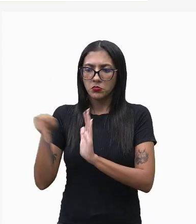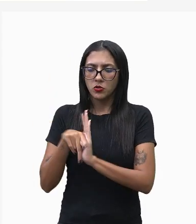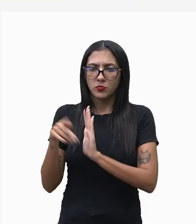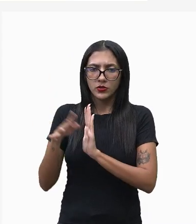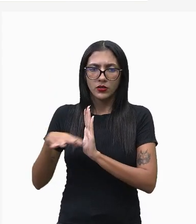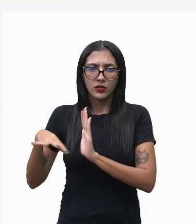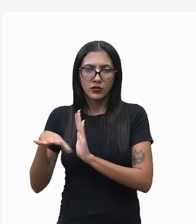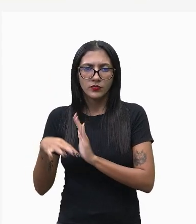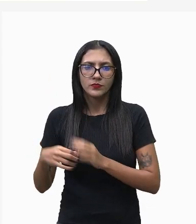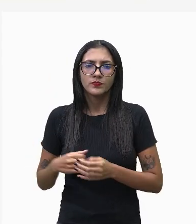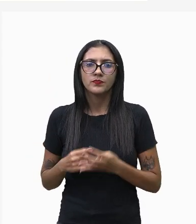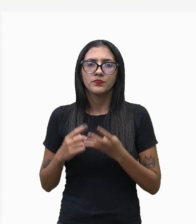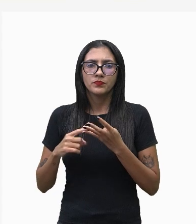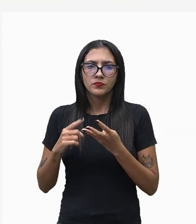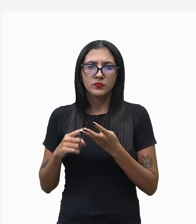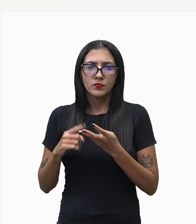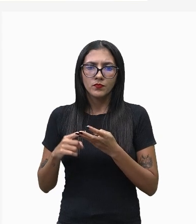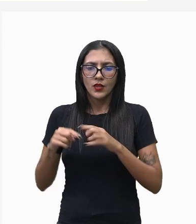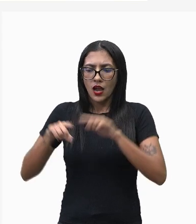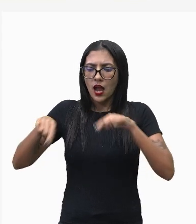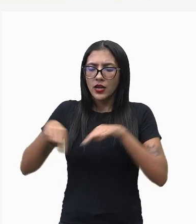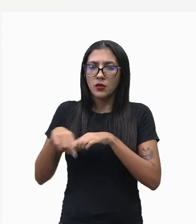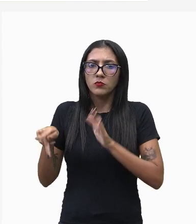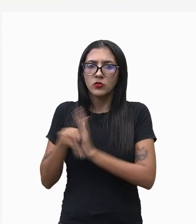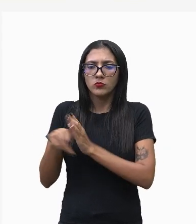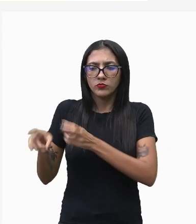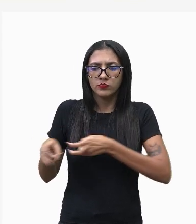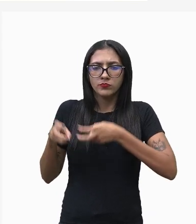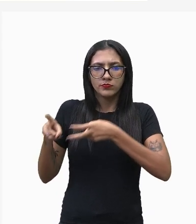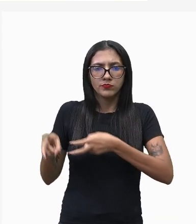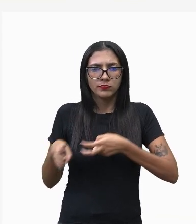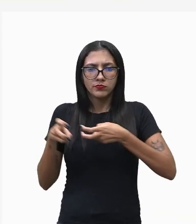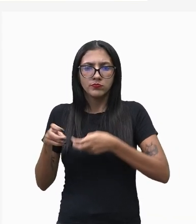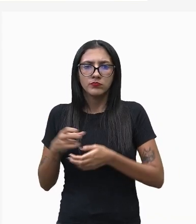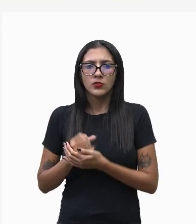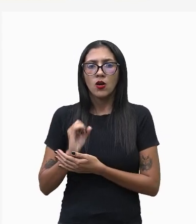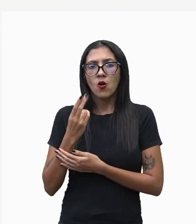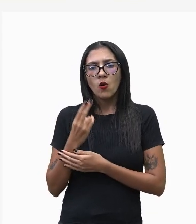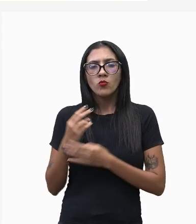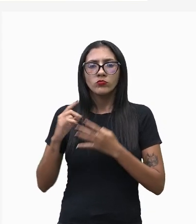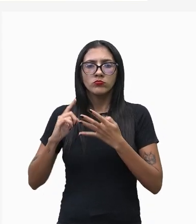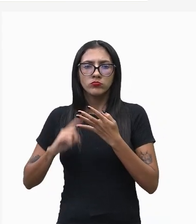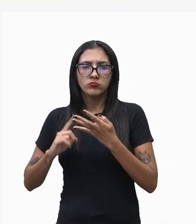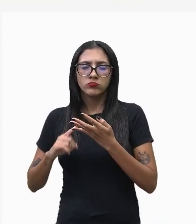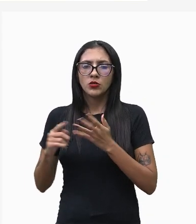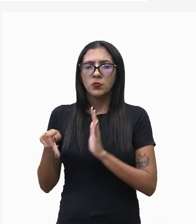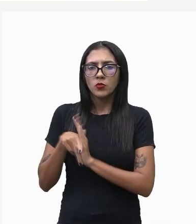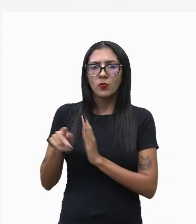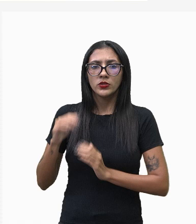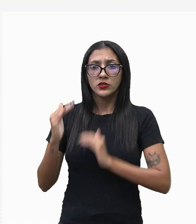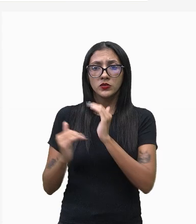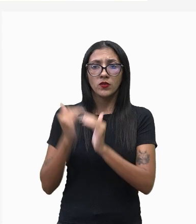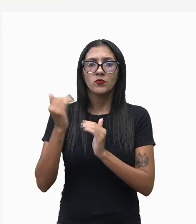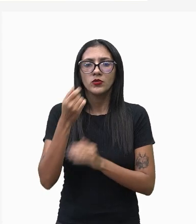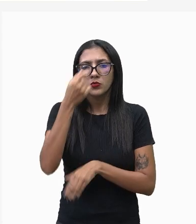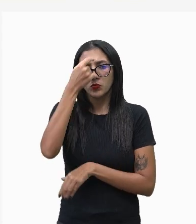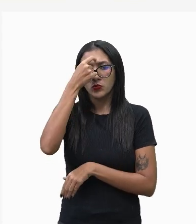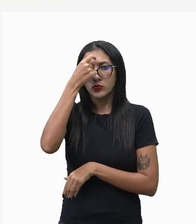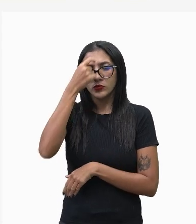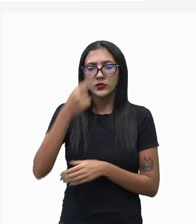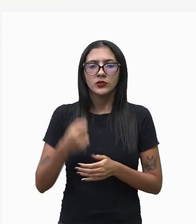nacionais, reservas extrativistas, reservas de desenvolvimento sustentável e